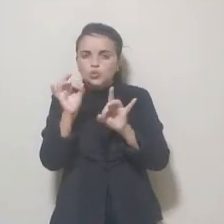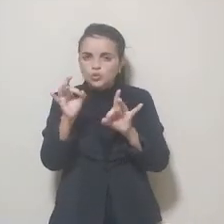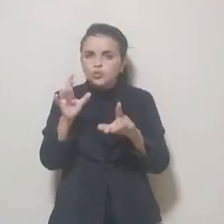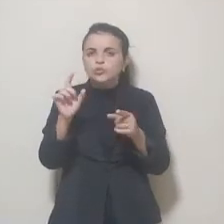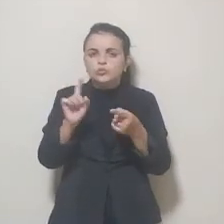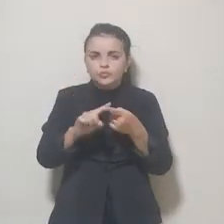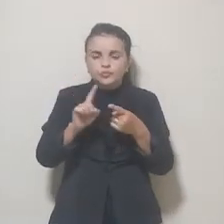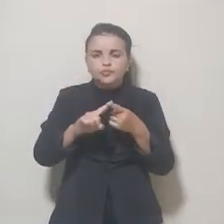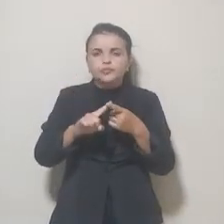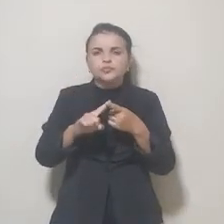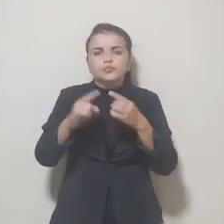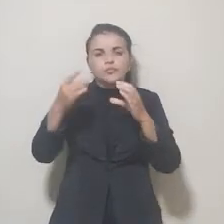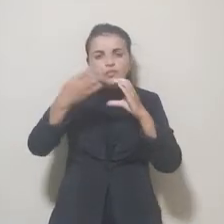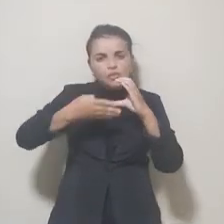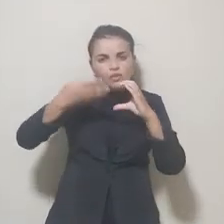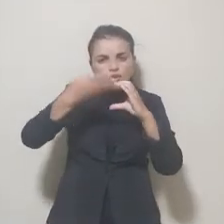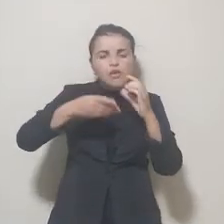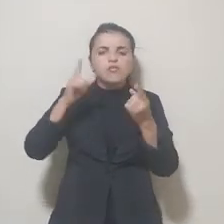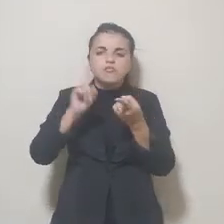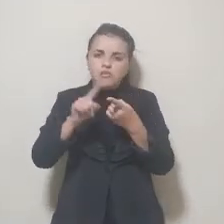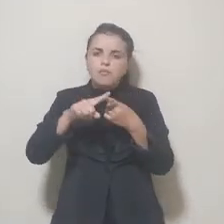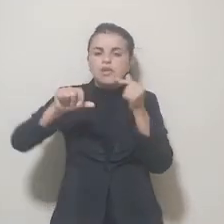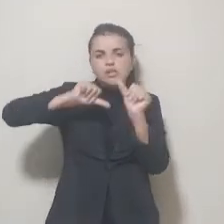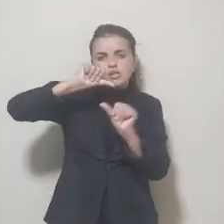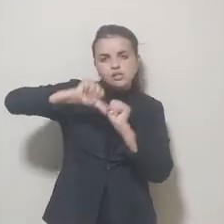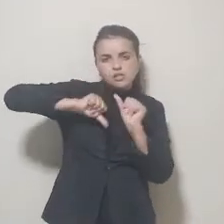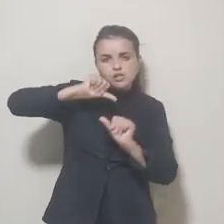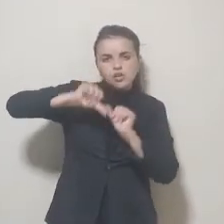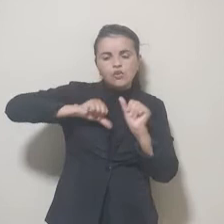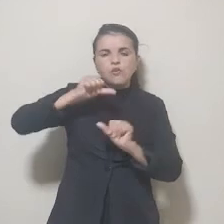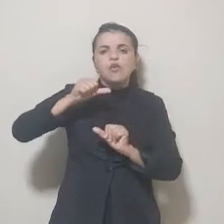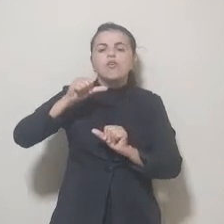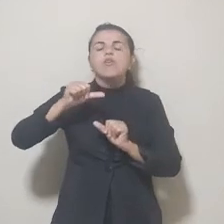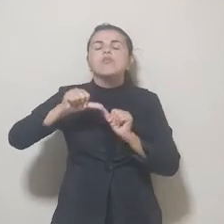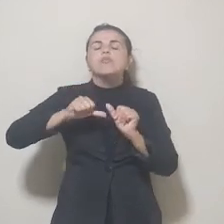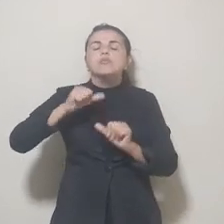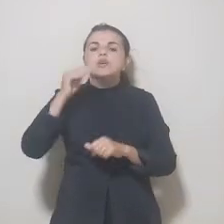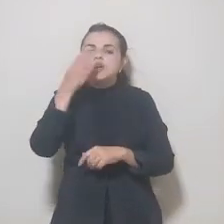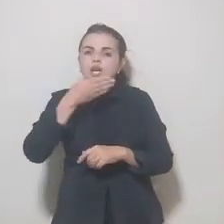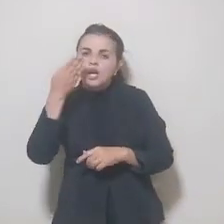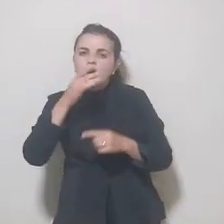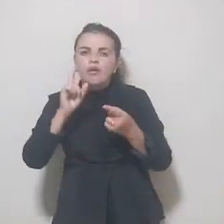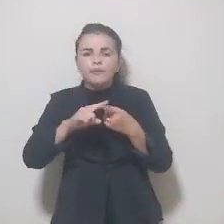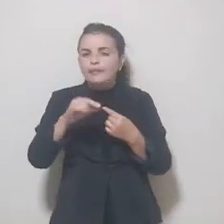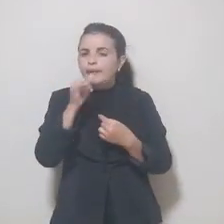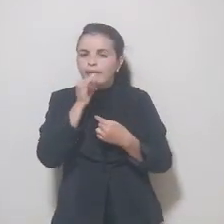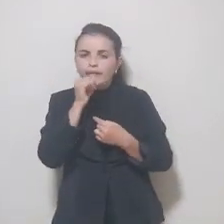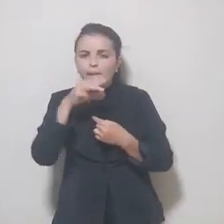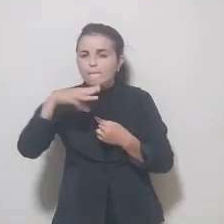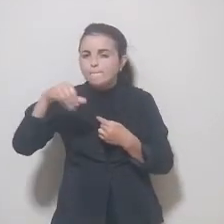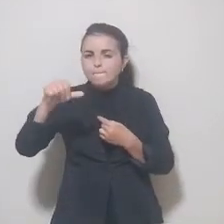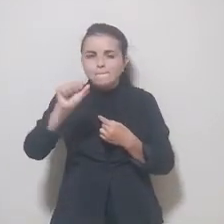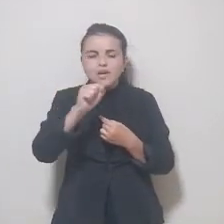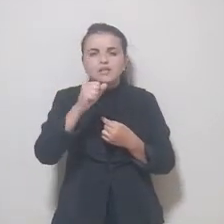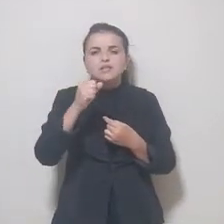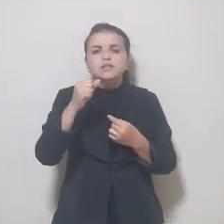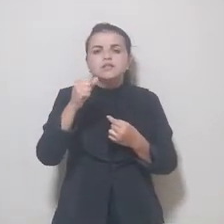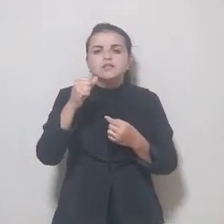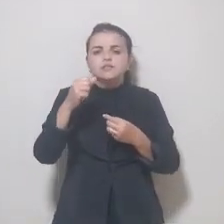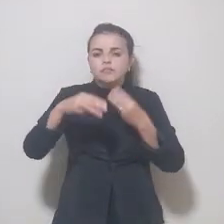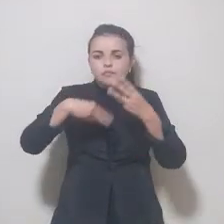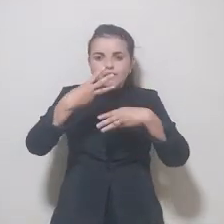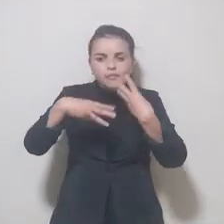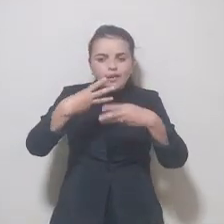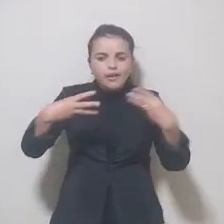é carboidrato. Carboidrato também é açúcar. Então, consumindo muita massa, tipo macarrão, pão, ou até